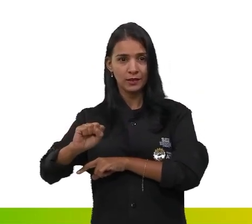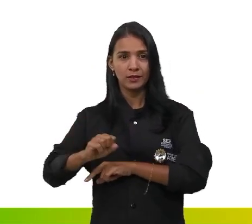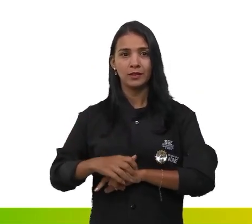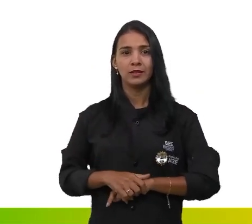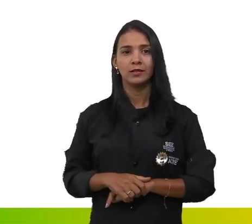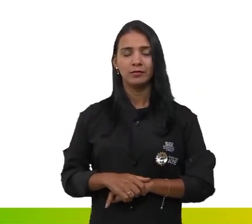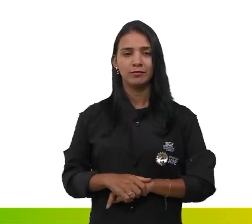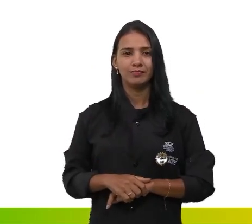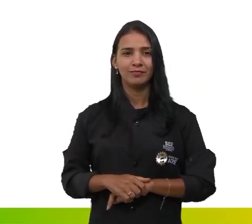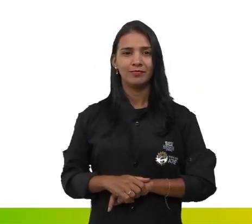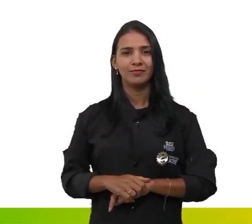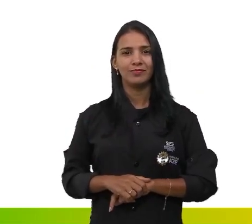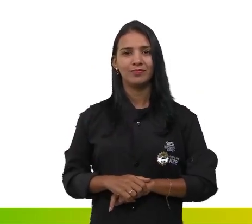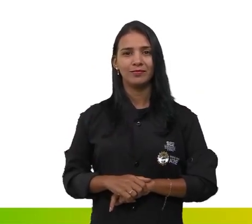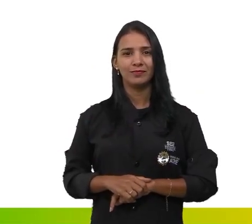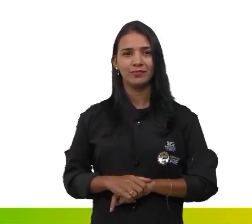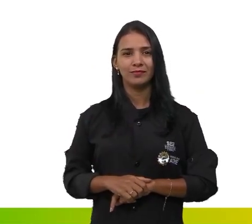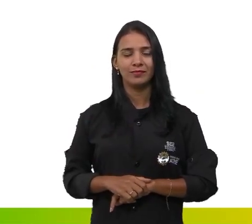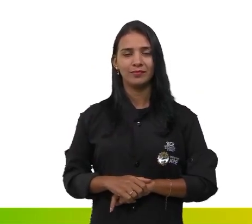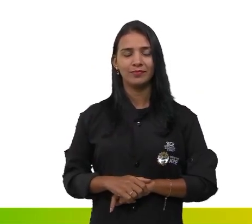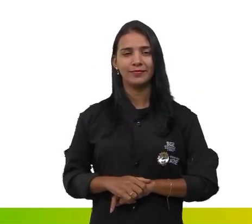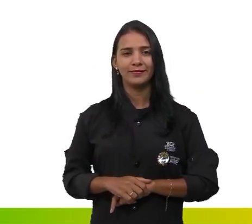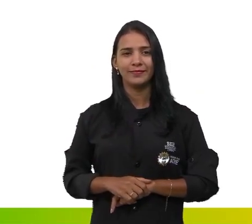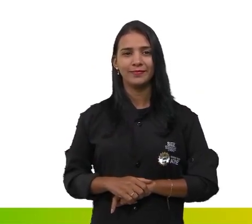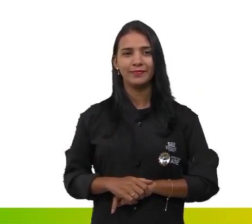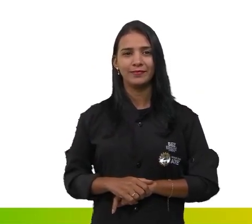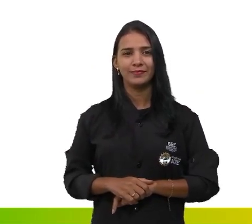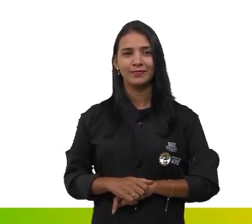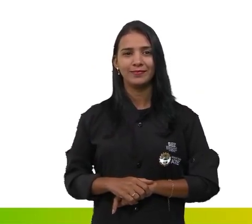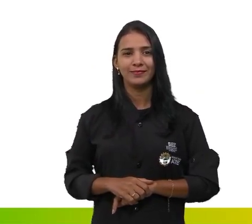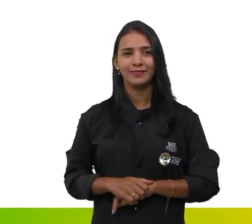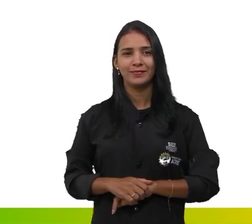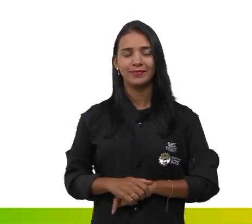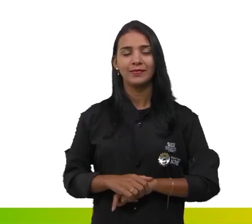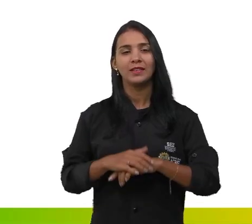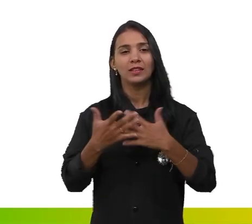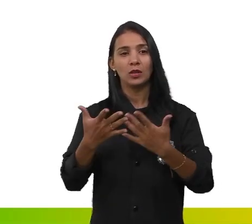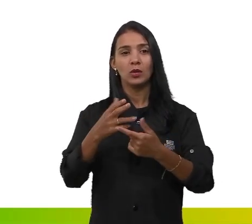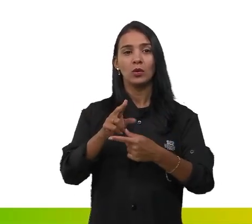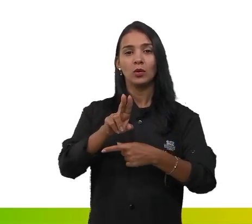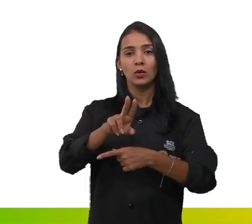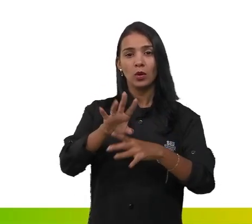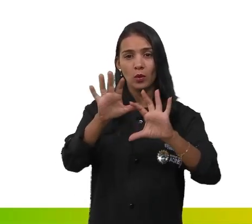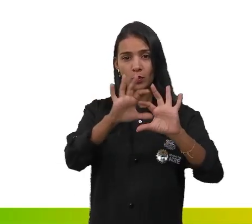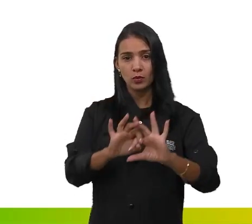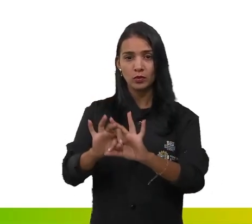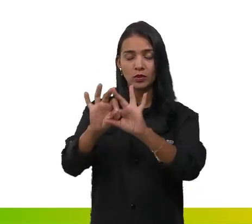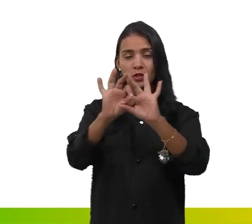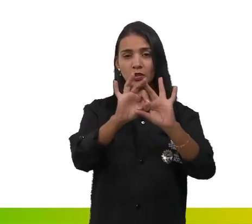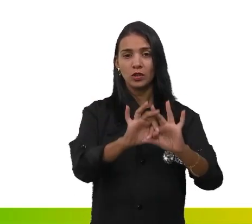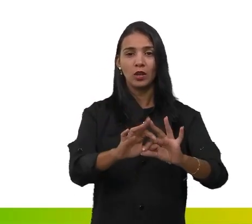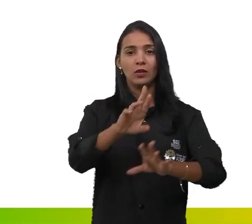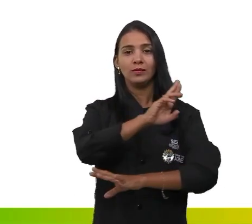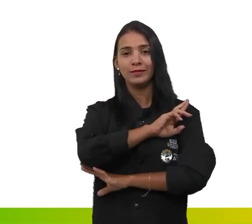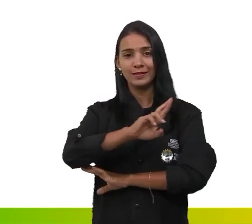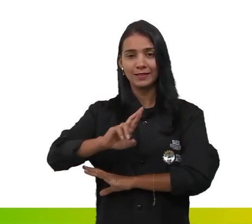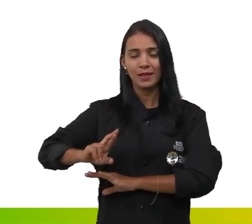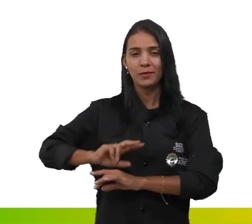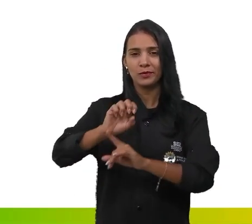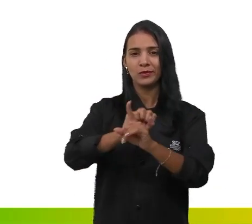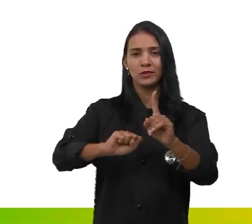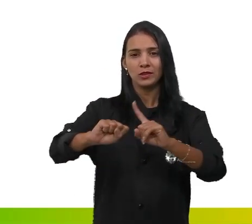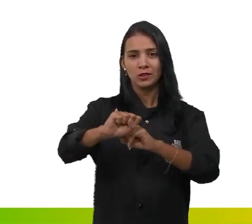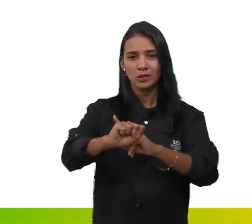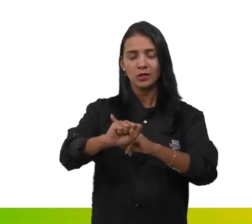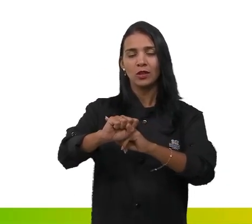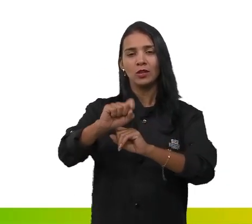ou União das Repúblicas Soviéticas, né? Aliás, União das Repúblicas Socialistas Soviéticas, de fato, é a